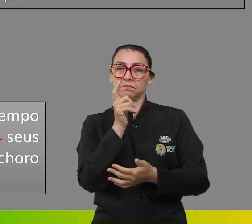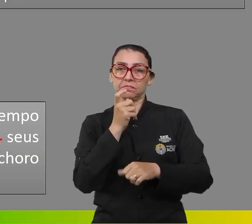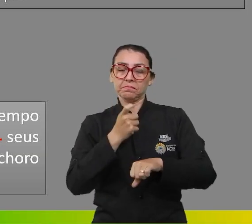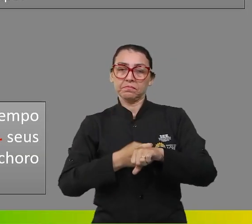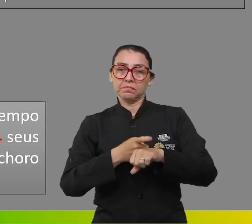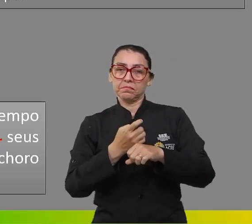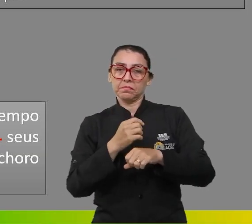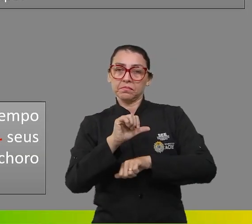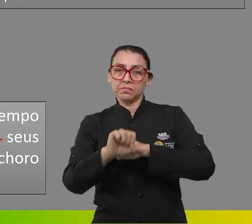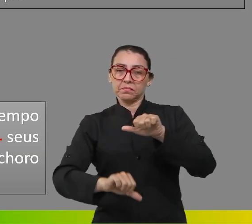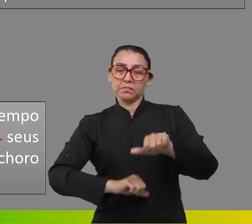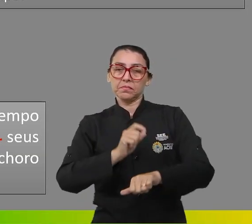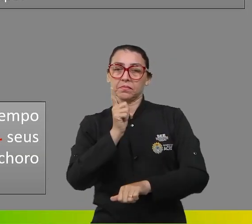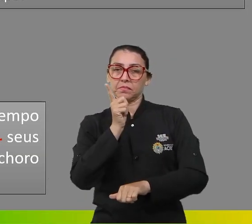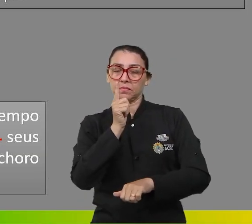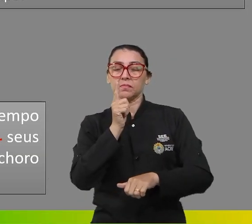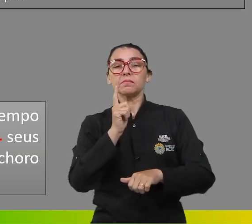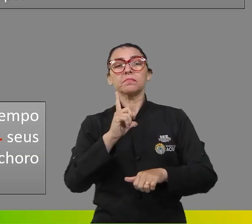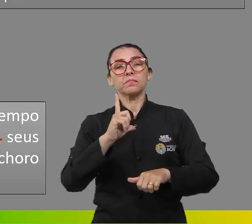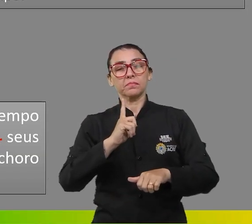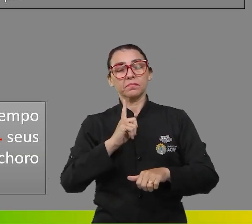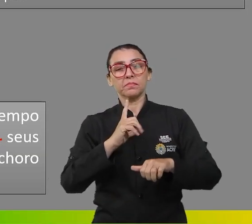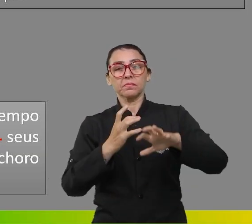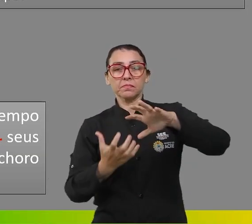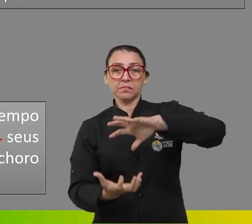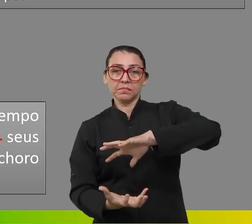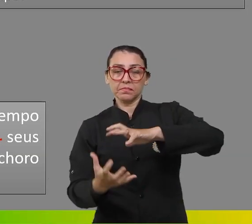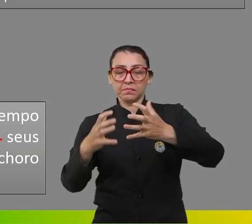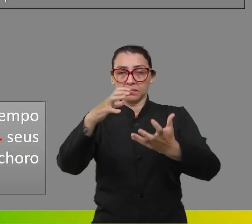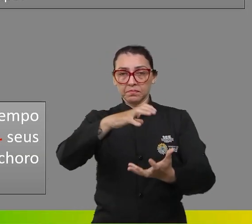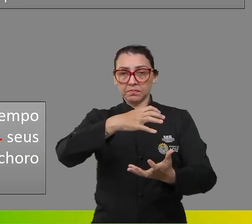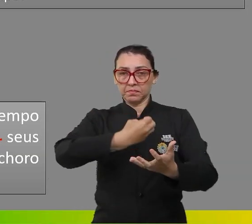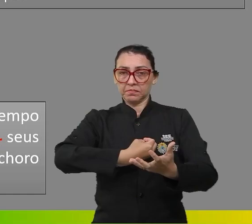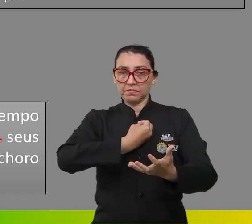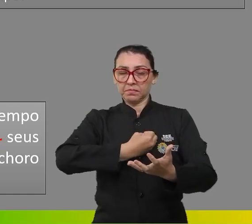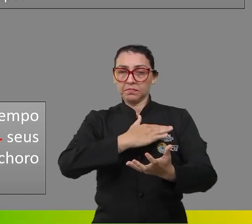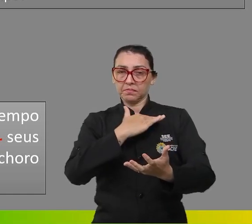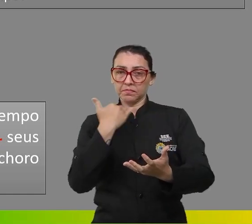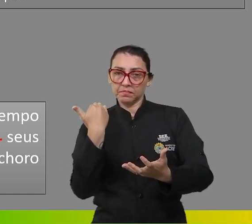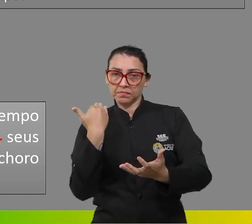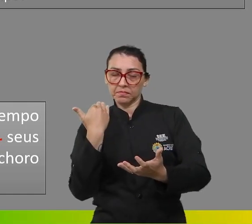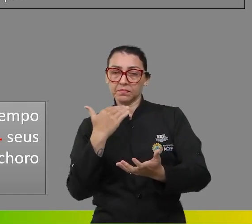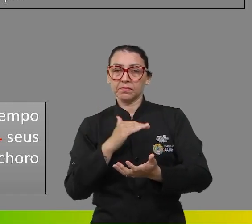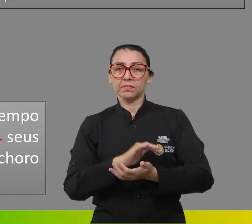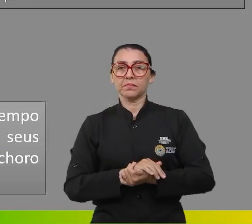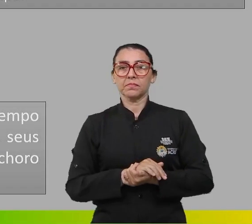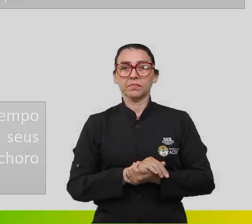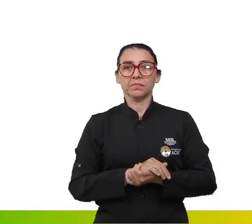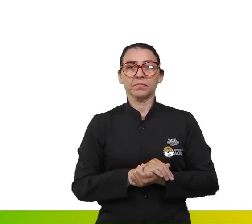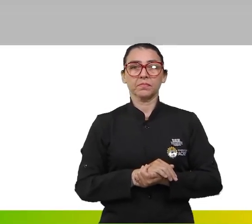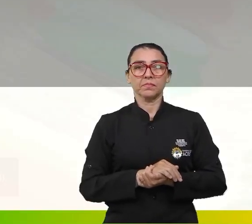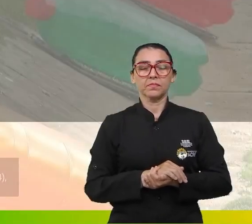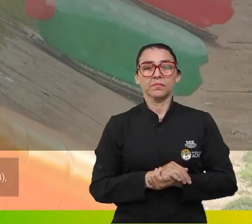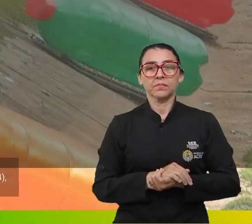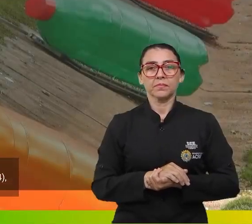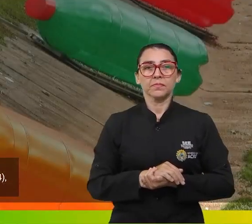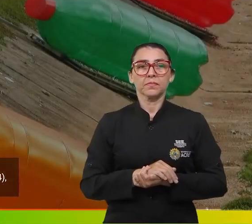essa reflexão e essa transição da vida para a morte.